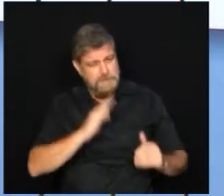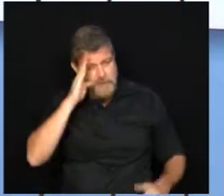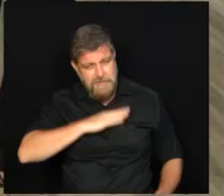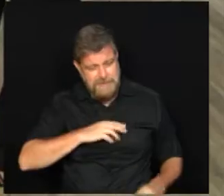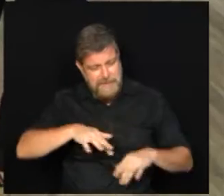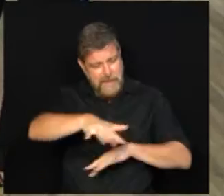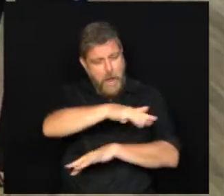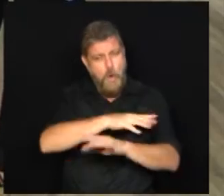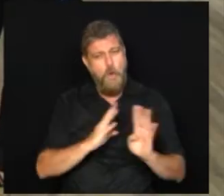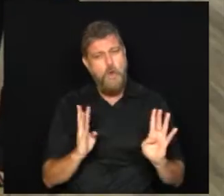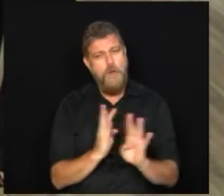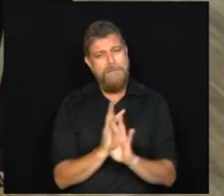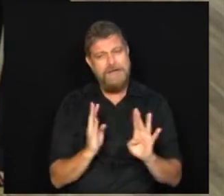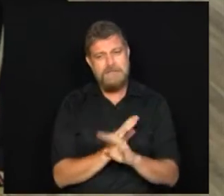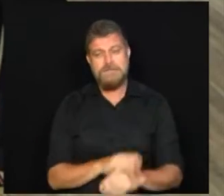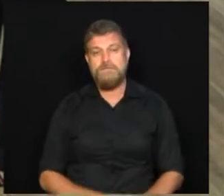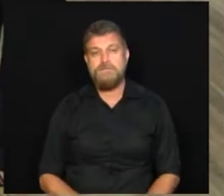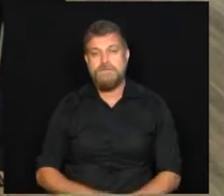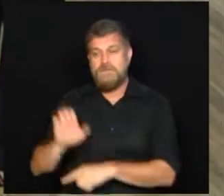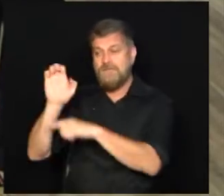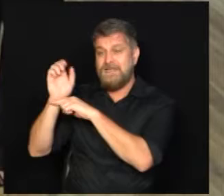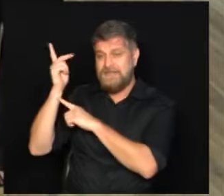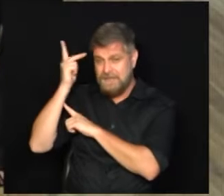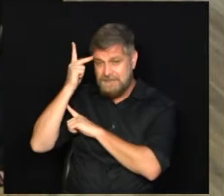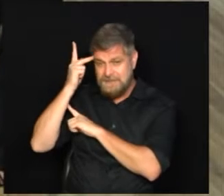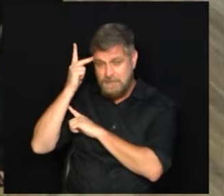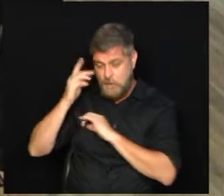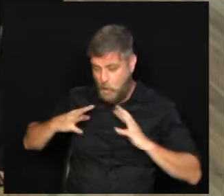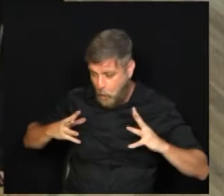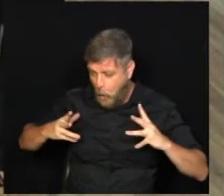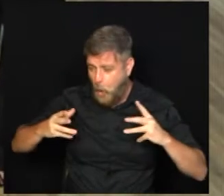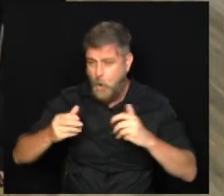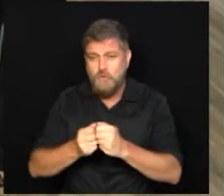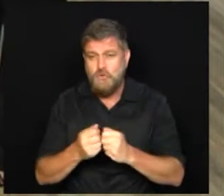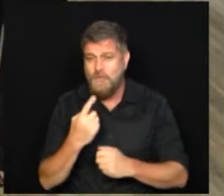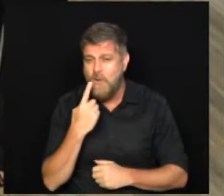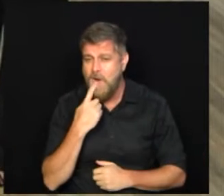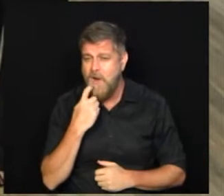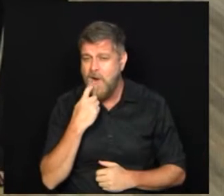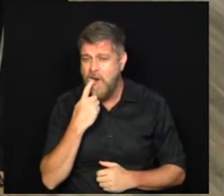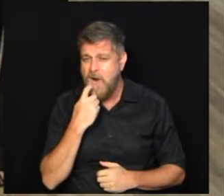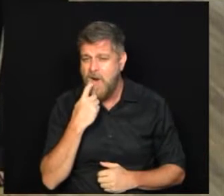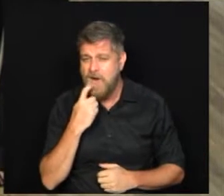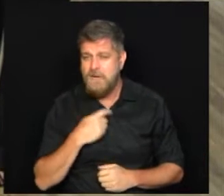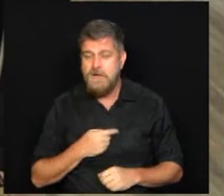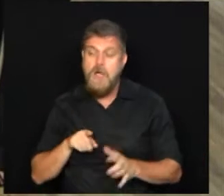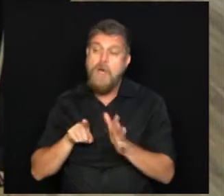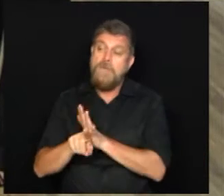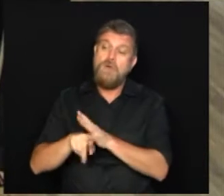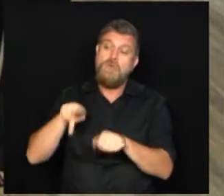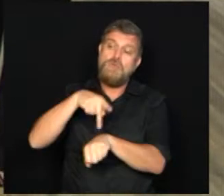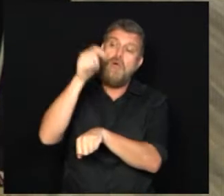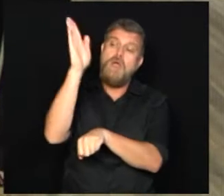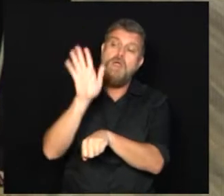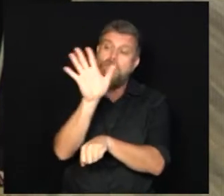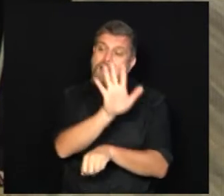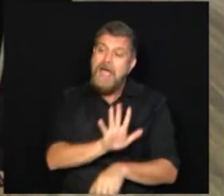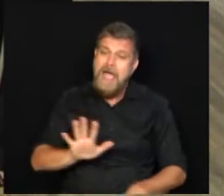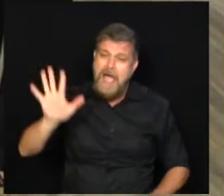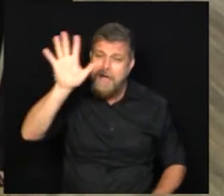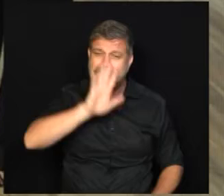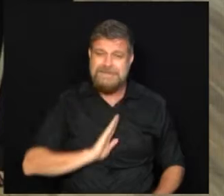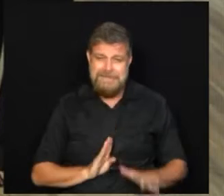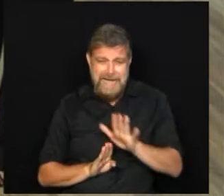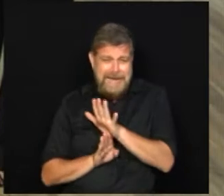aglomeração Estado de São Paulo inteiro na fase vermelha situação do país a gente vivendo